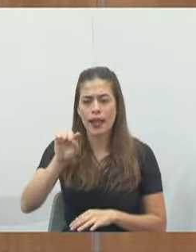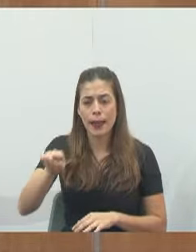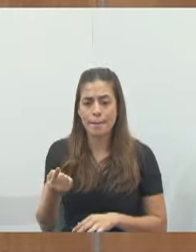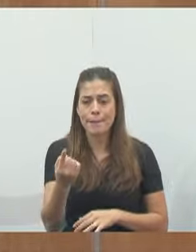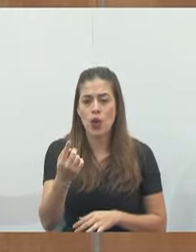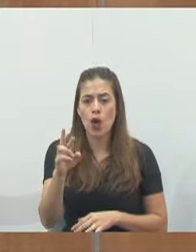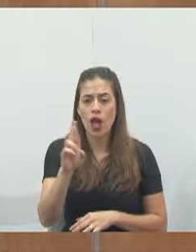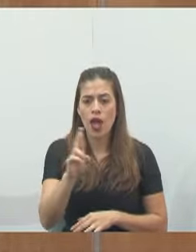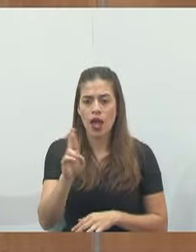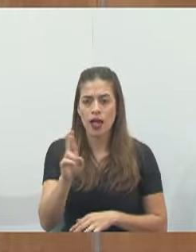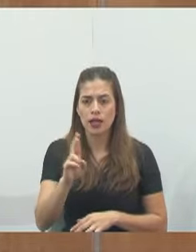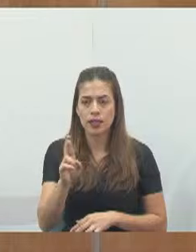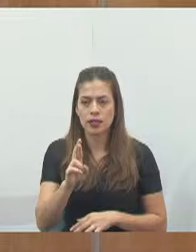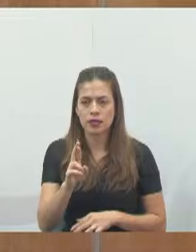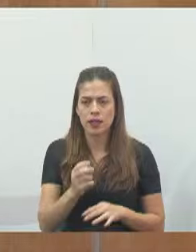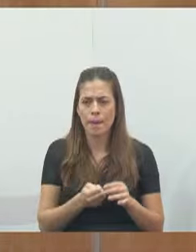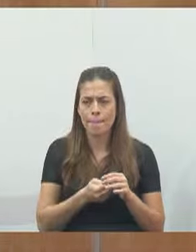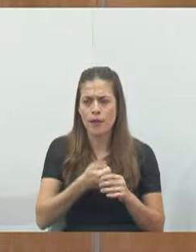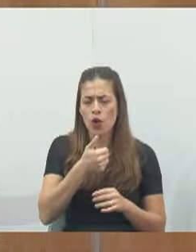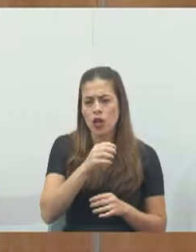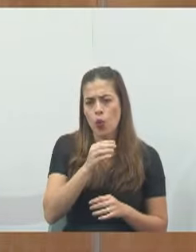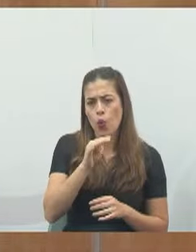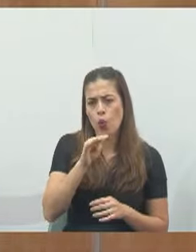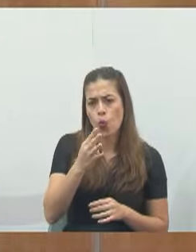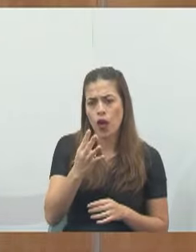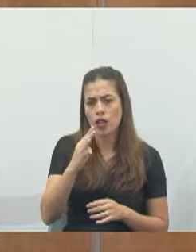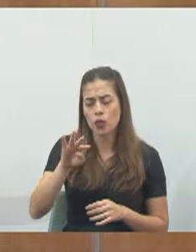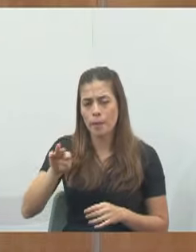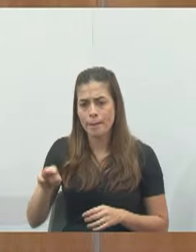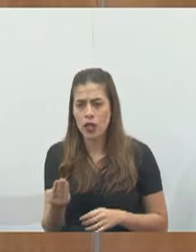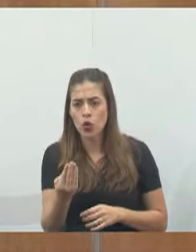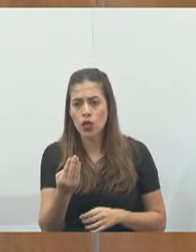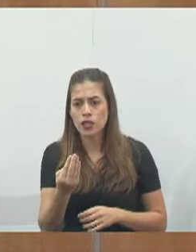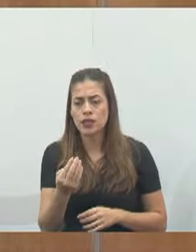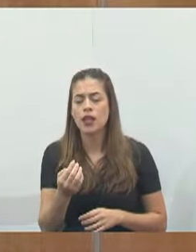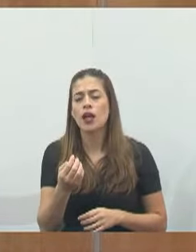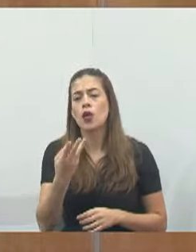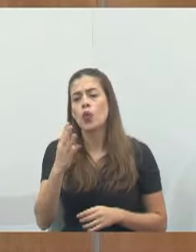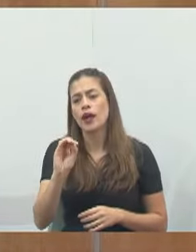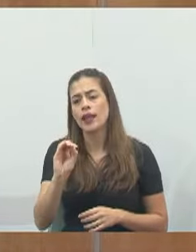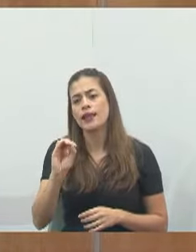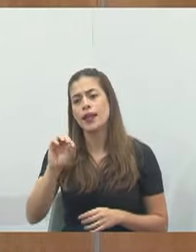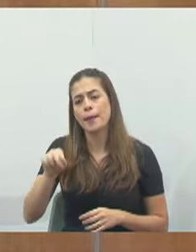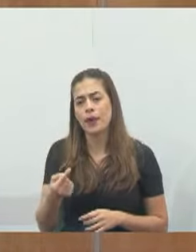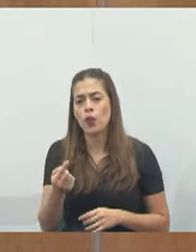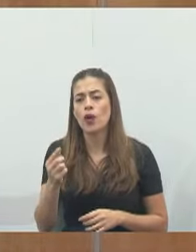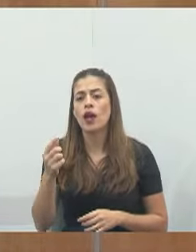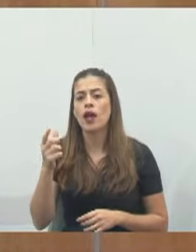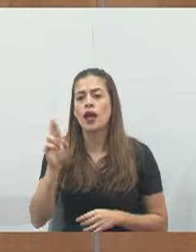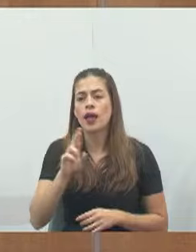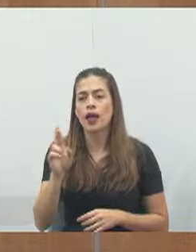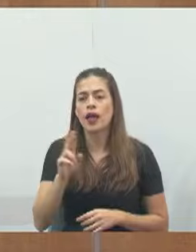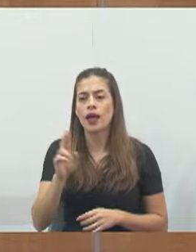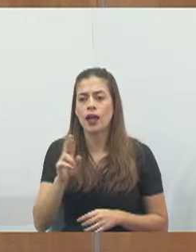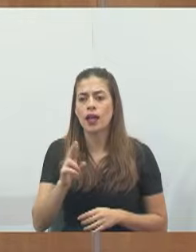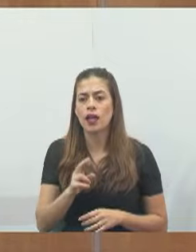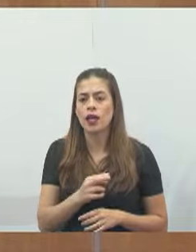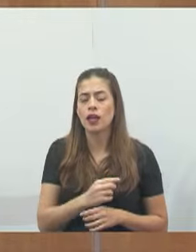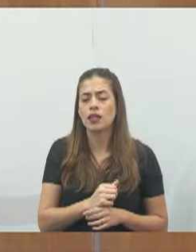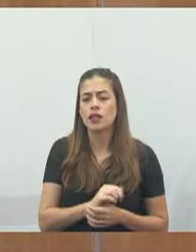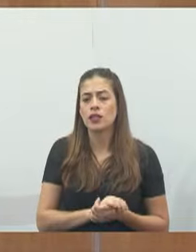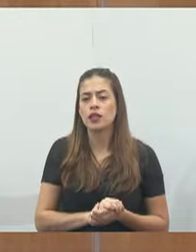R$40 mil para um orçamento de próximo de 4 milhões, R$40 mil ao longo de 12 meses dá